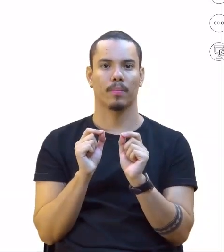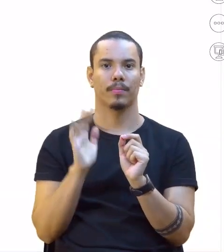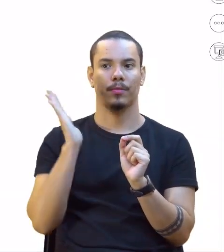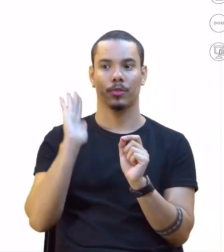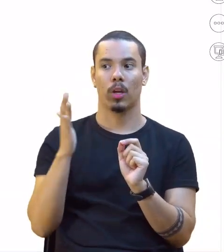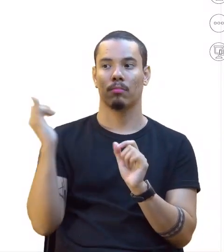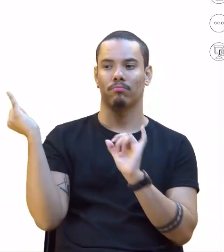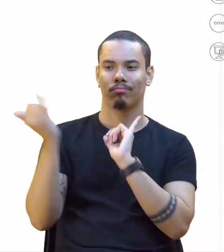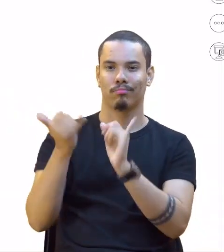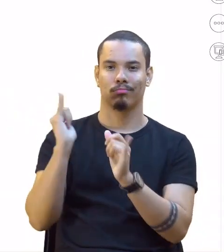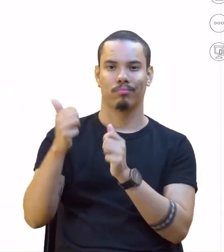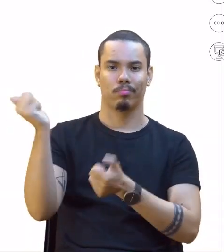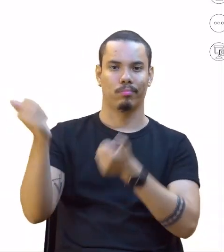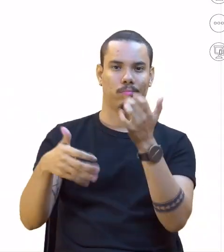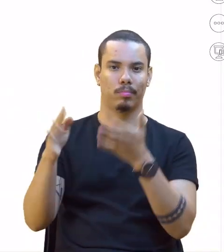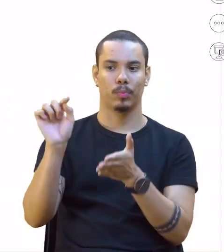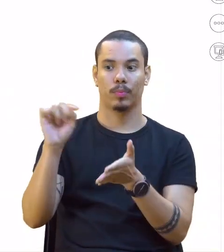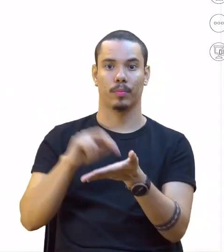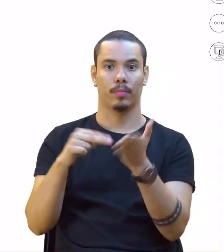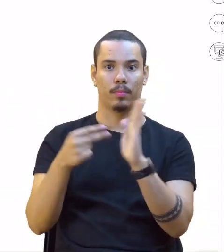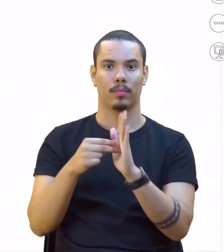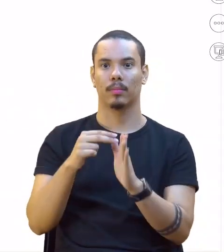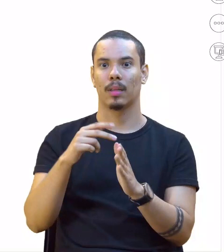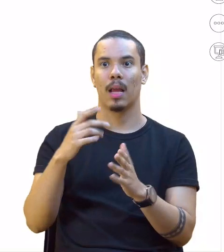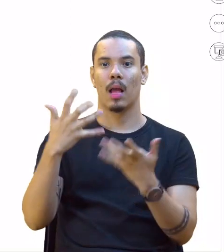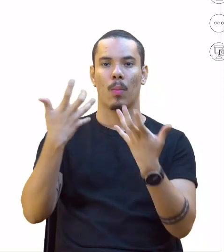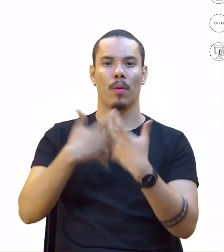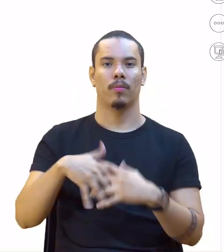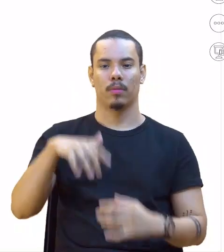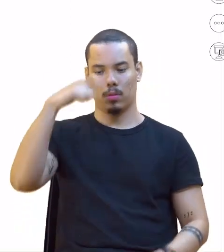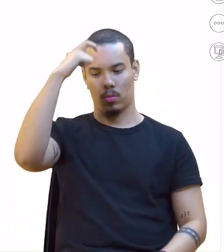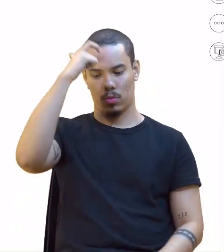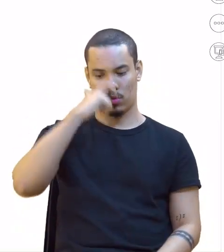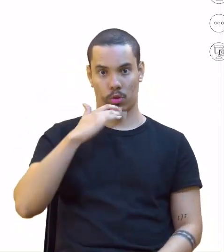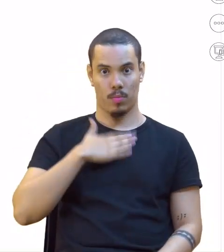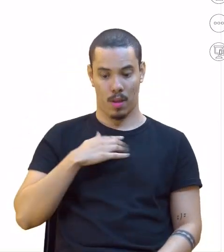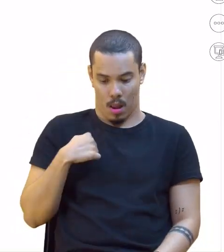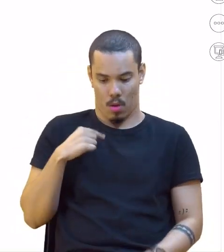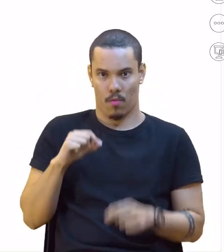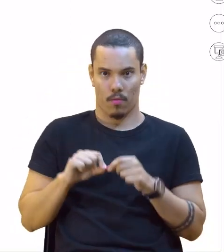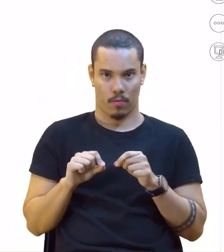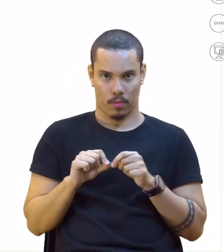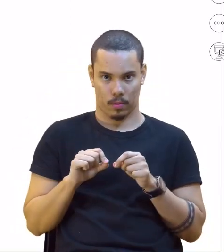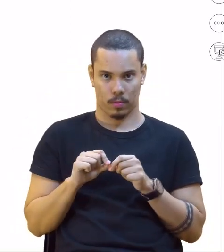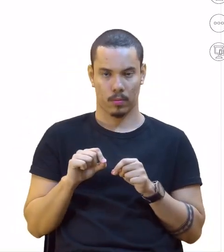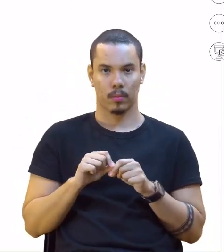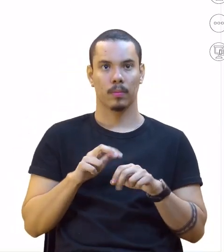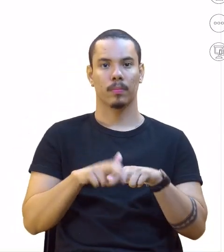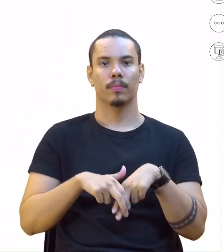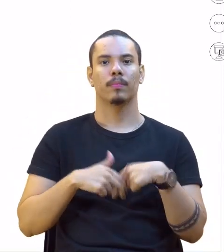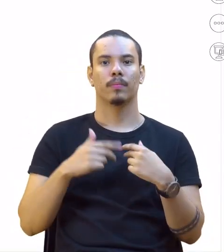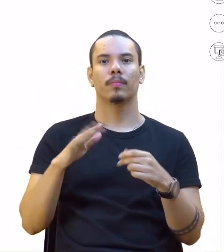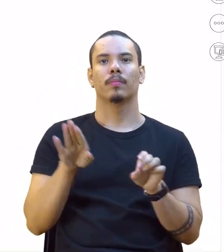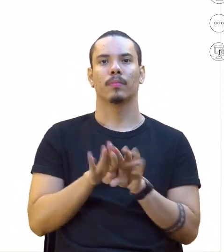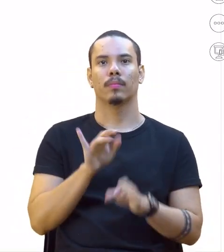tudo isso, né? É uma noção reflexiva de mim mesma que eu faço, de certo modo. Então, aqui eu